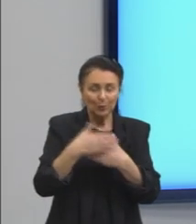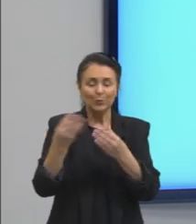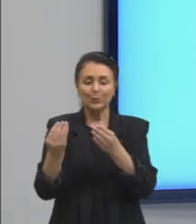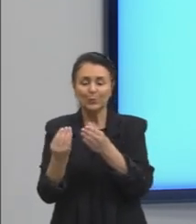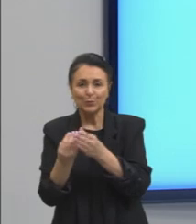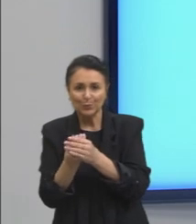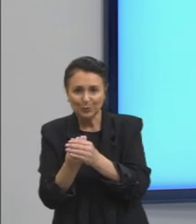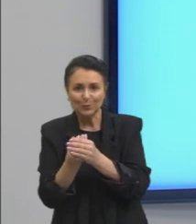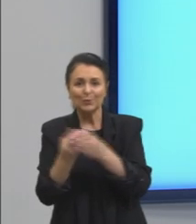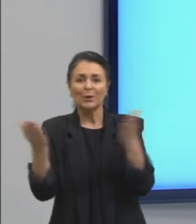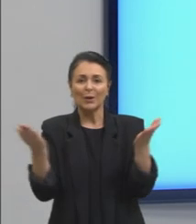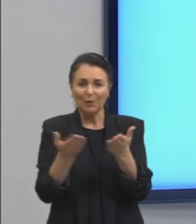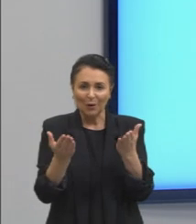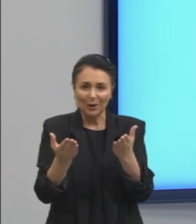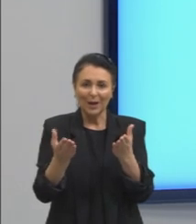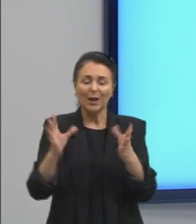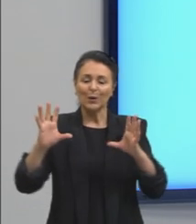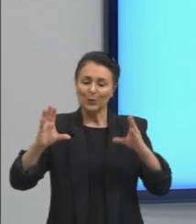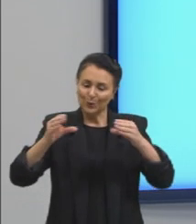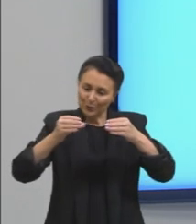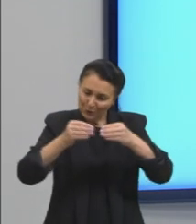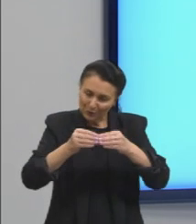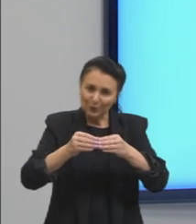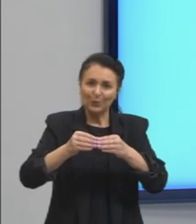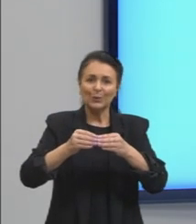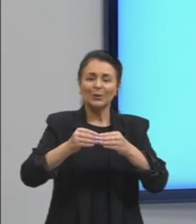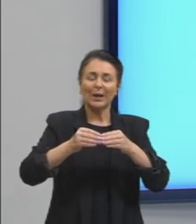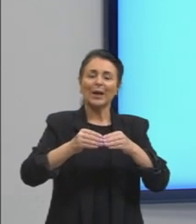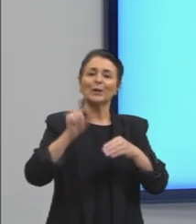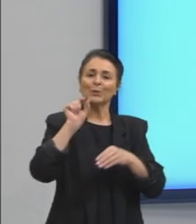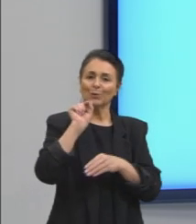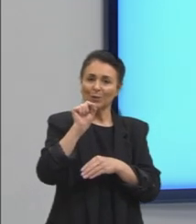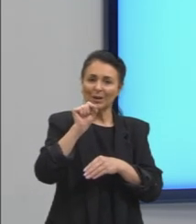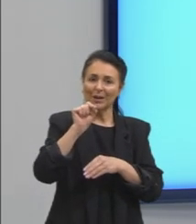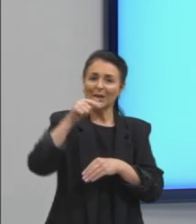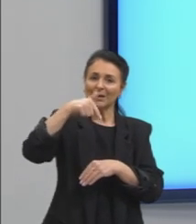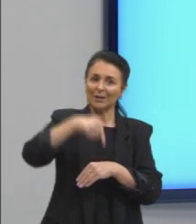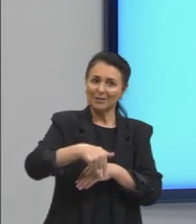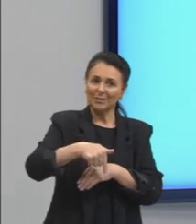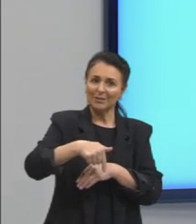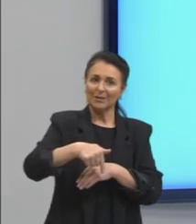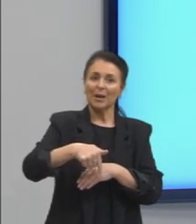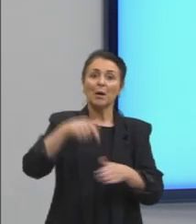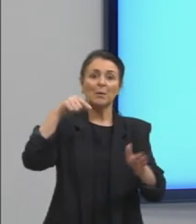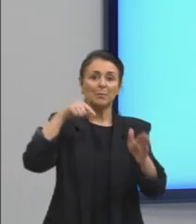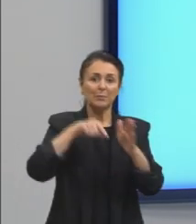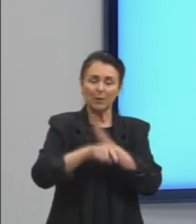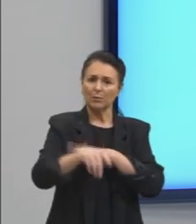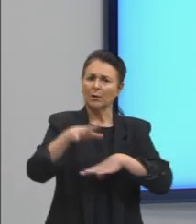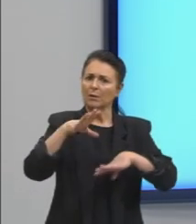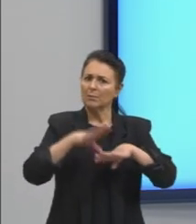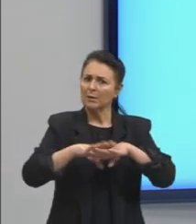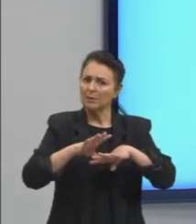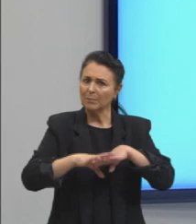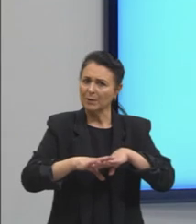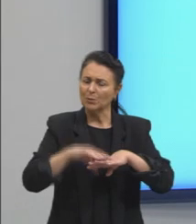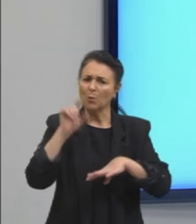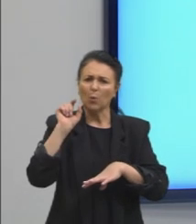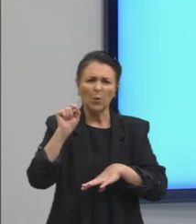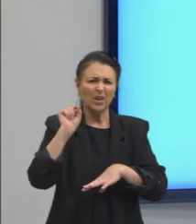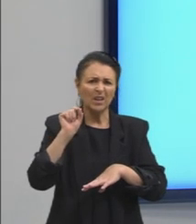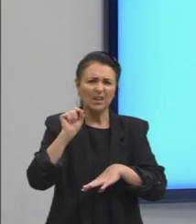formam o conjunto dos números reais então retomando a pergunta para matemática o que que é real